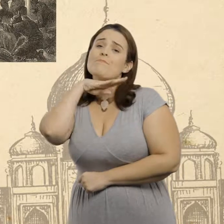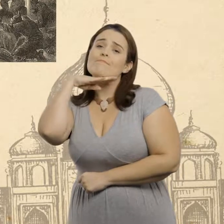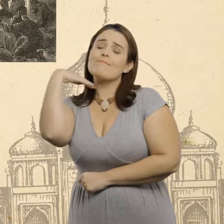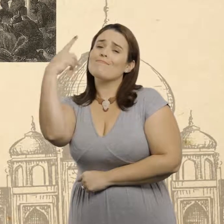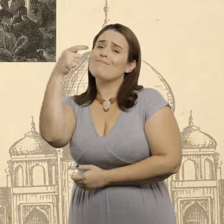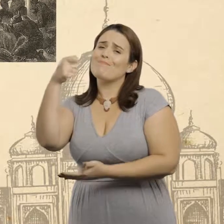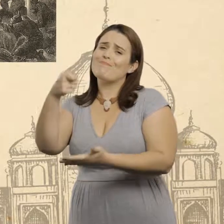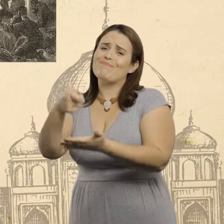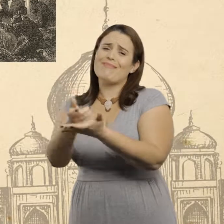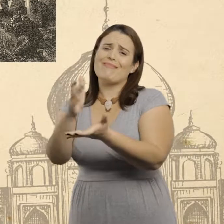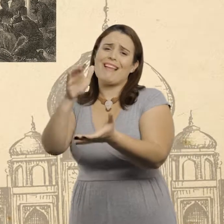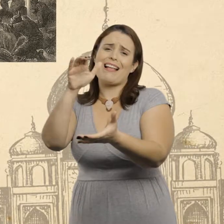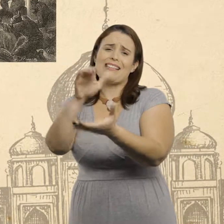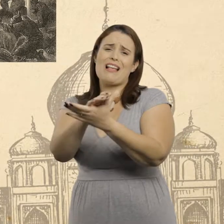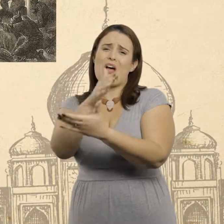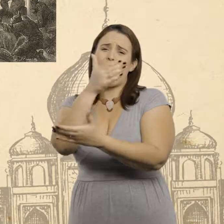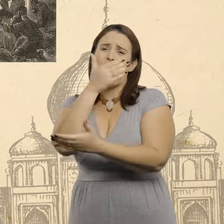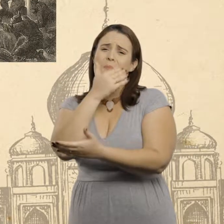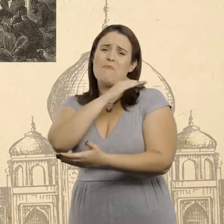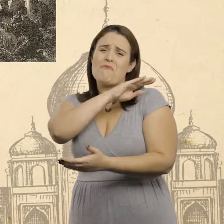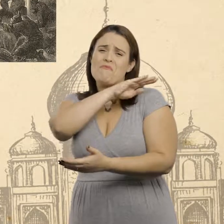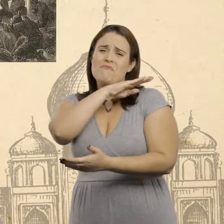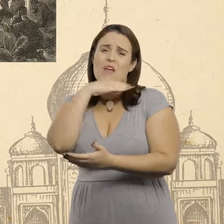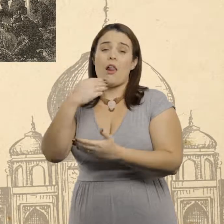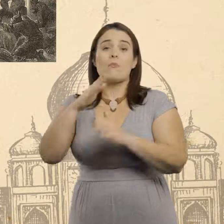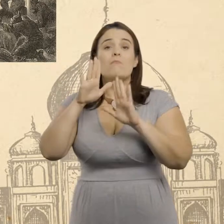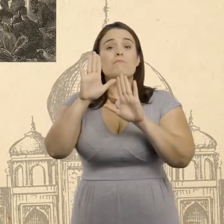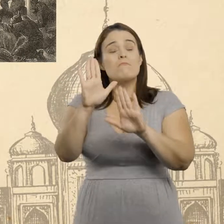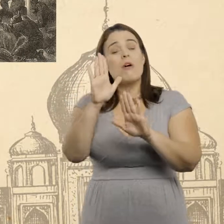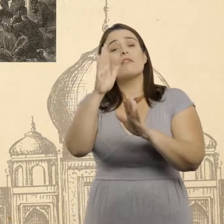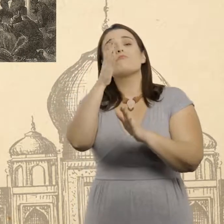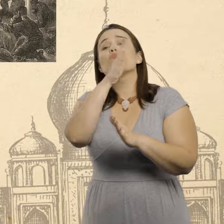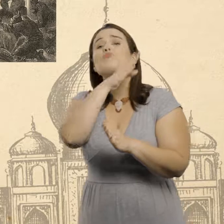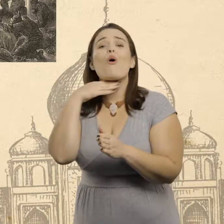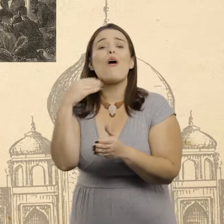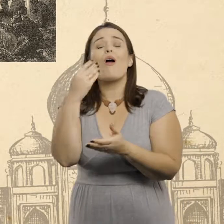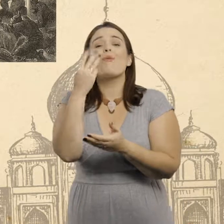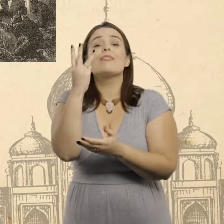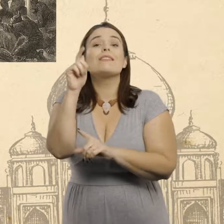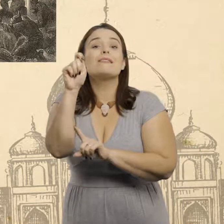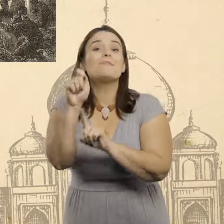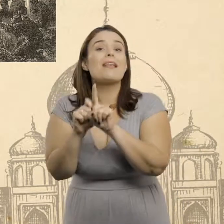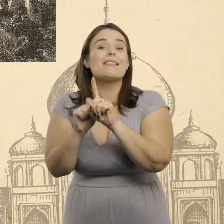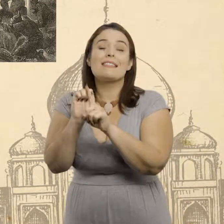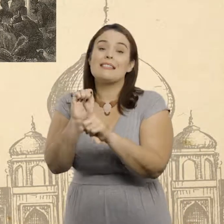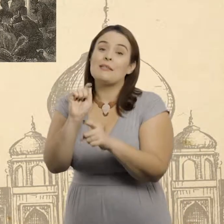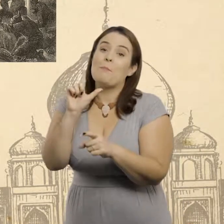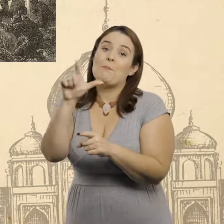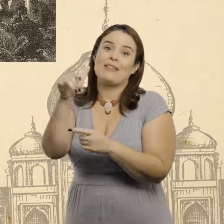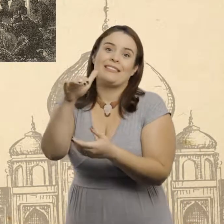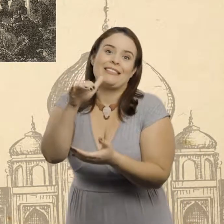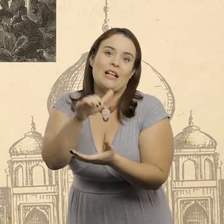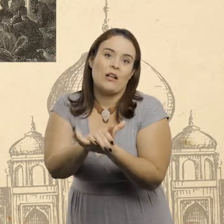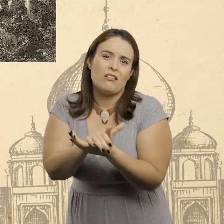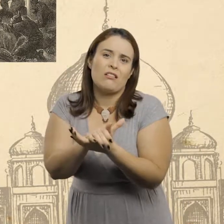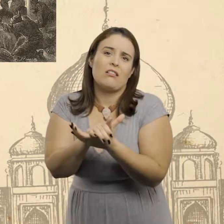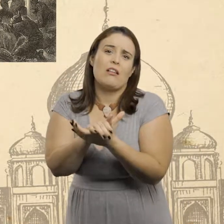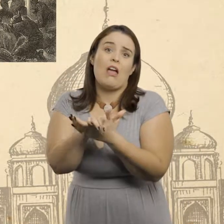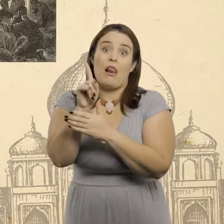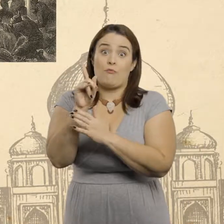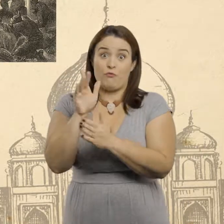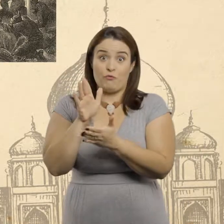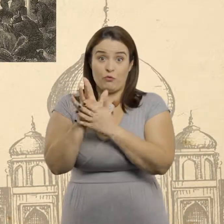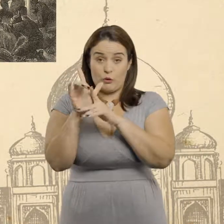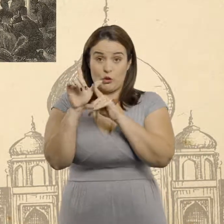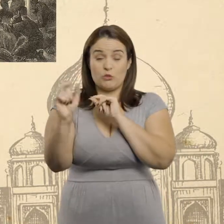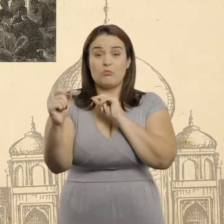ela foi obrigada a se casar com um velho. Mas o velho morreu 3 meses depois que eles se casaram. Aouda fugiu porque não queria ser